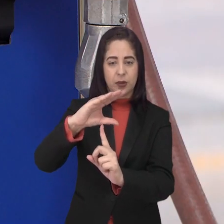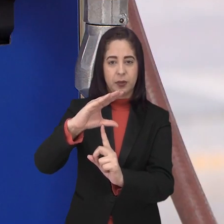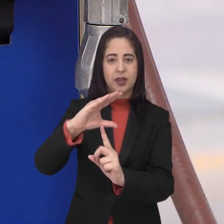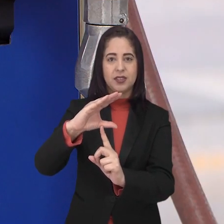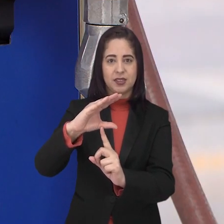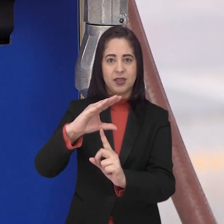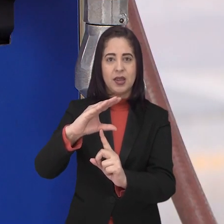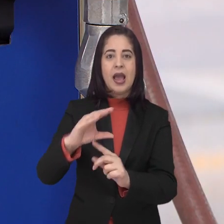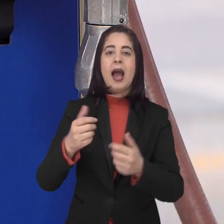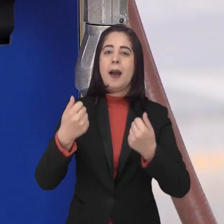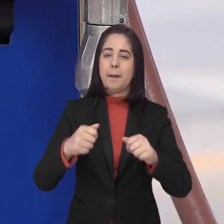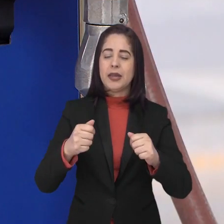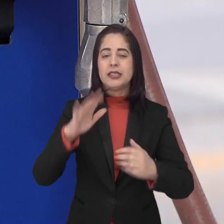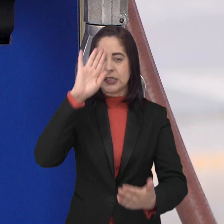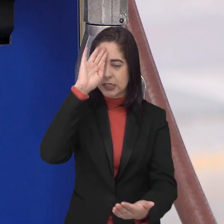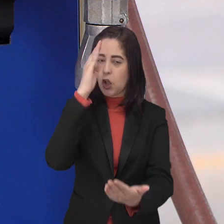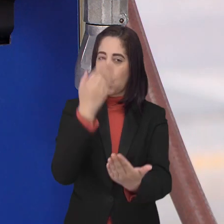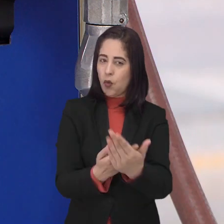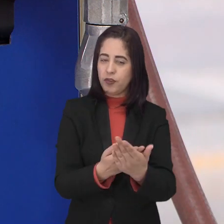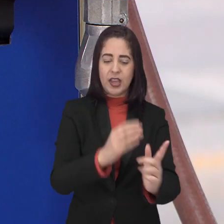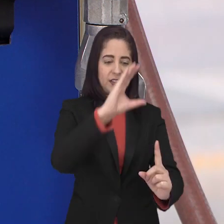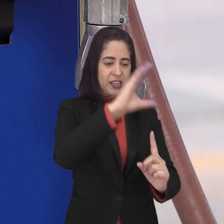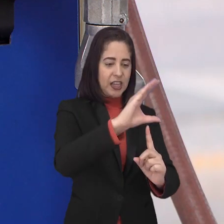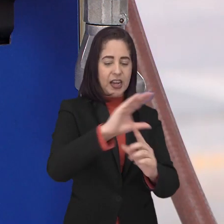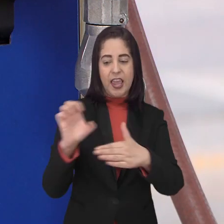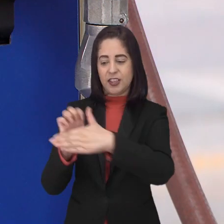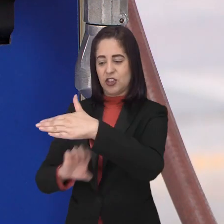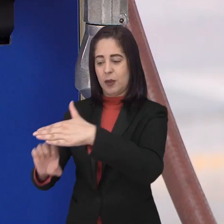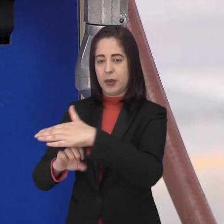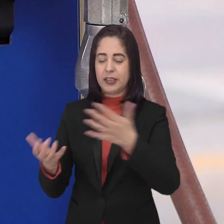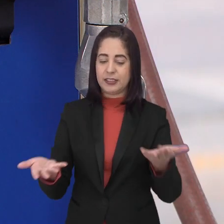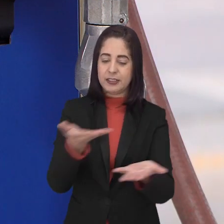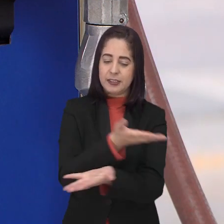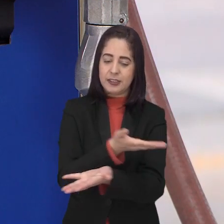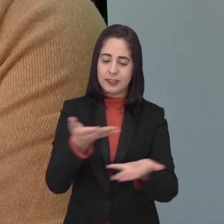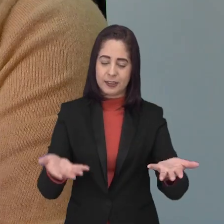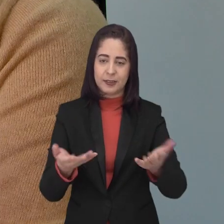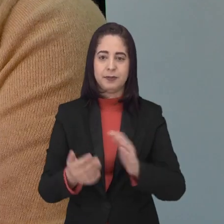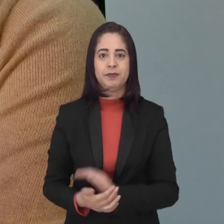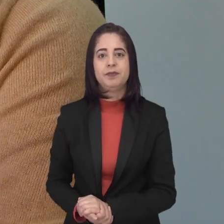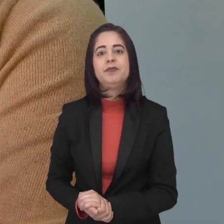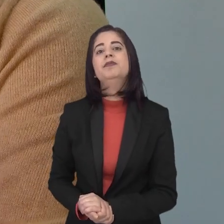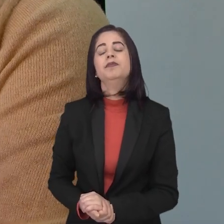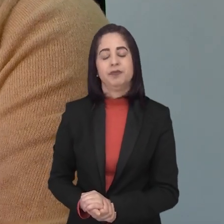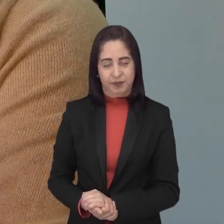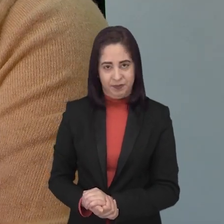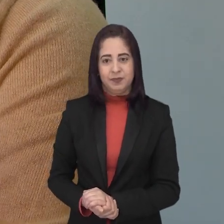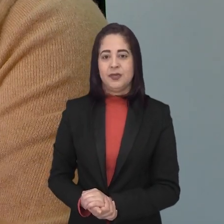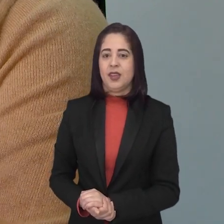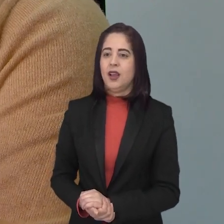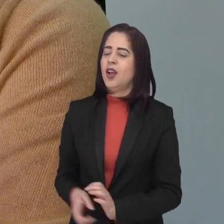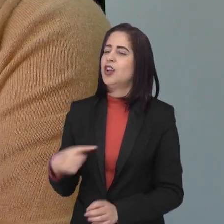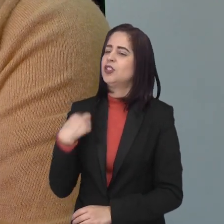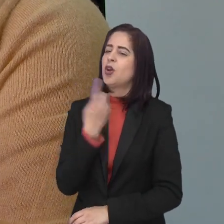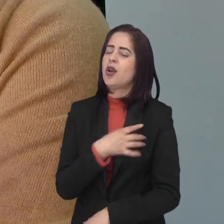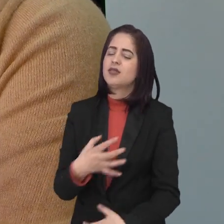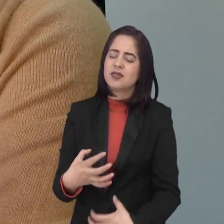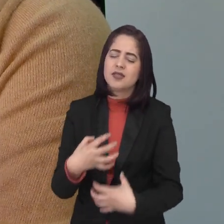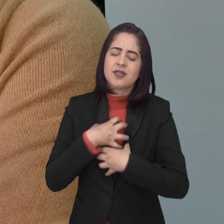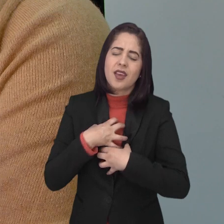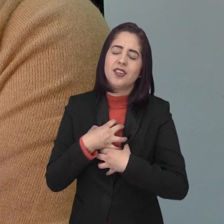atua para manter uma relação de confiança entre cliente e empresa. Além de ser importantíssimo para nós do IPEM, é